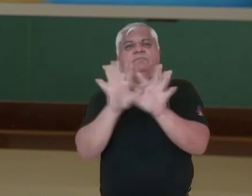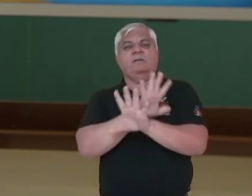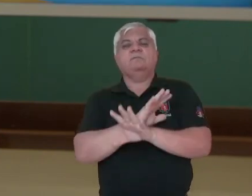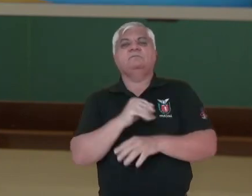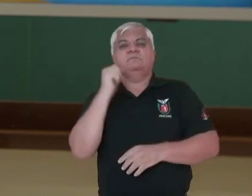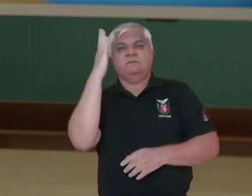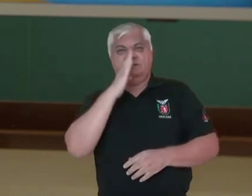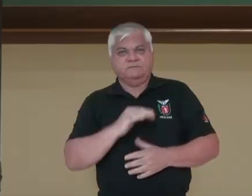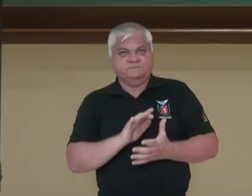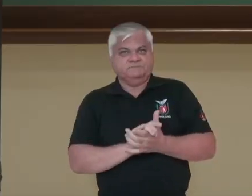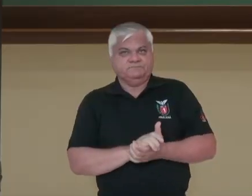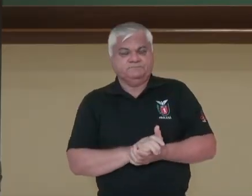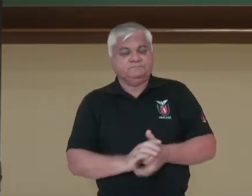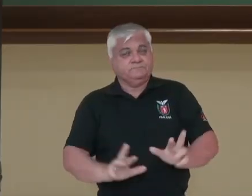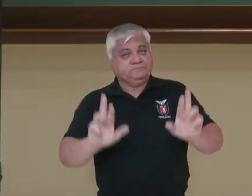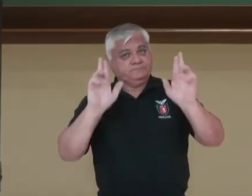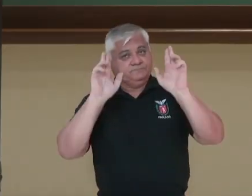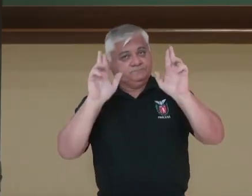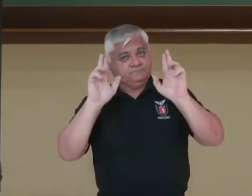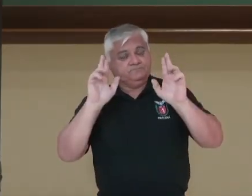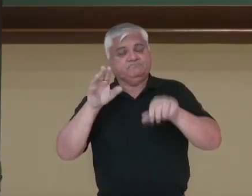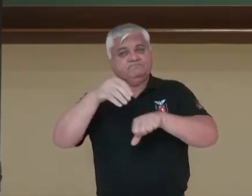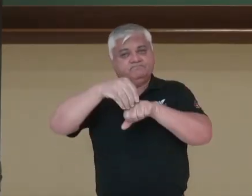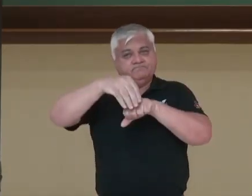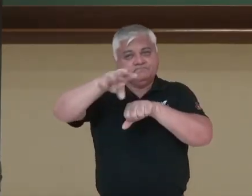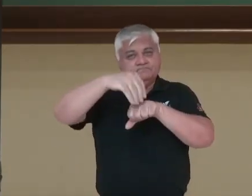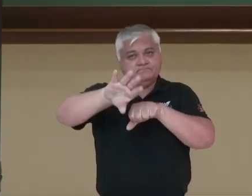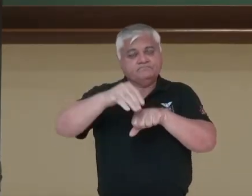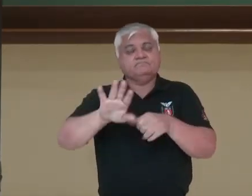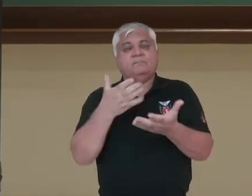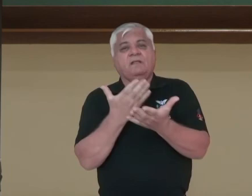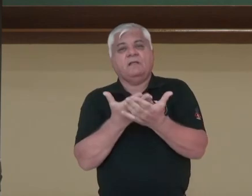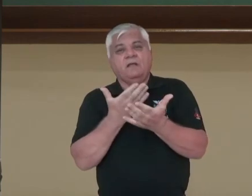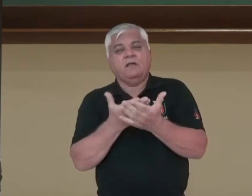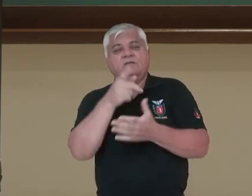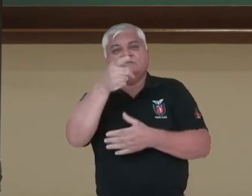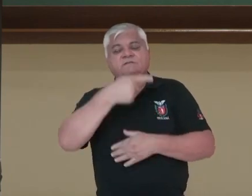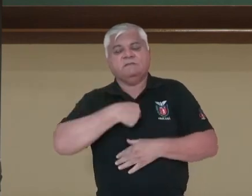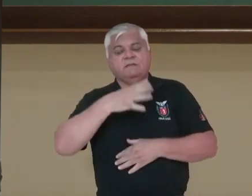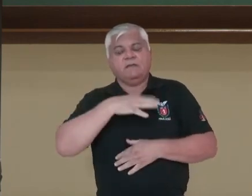ocupação do território. Eu espero ter contribuído na aula de hoje com vocês, que vocês tenham